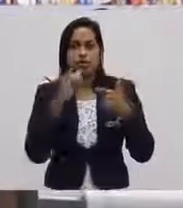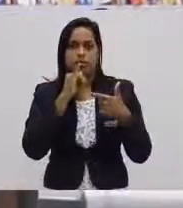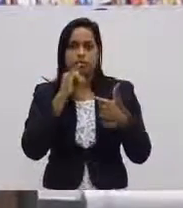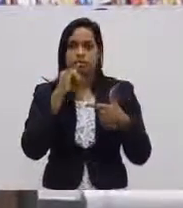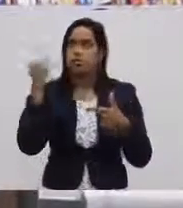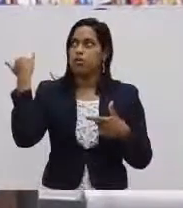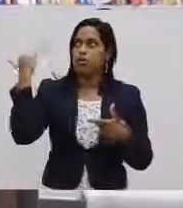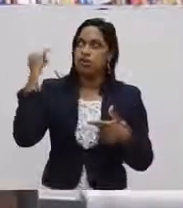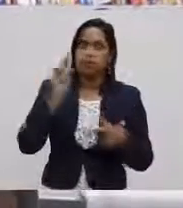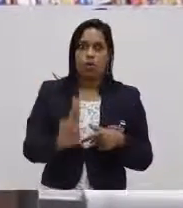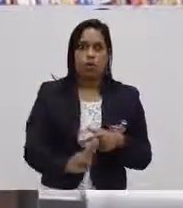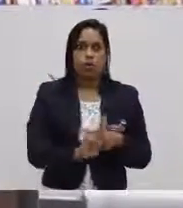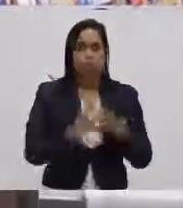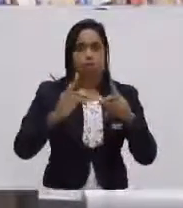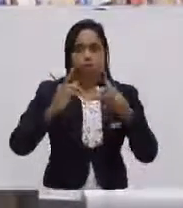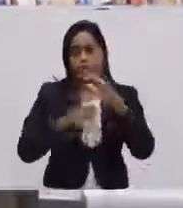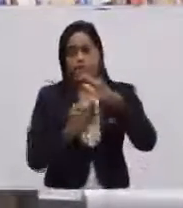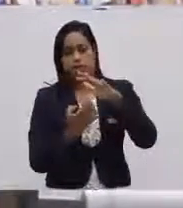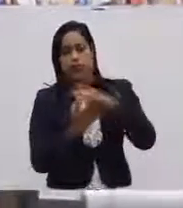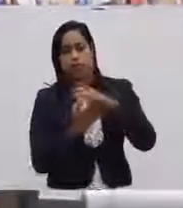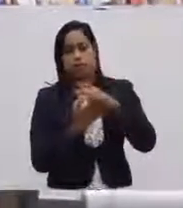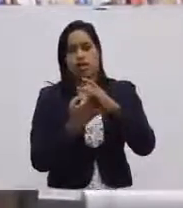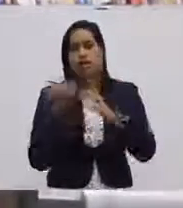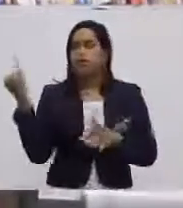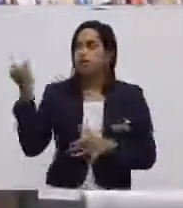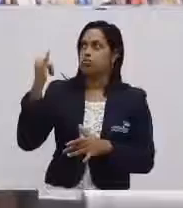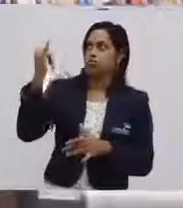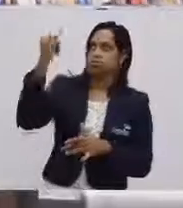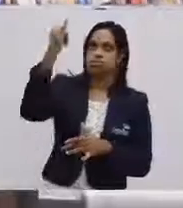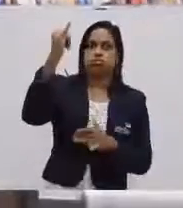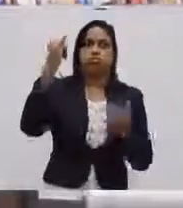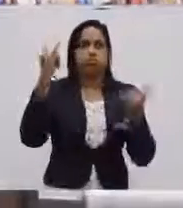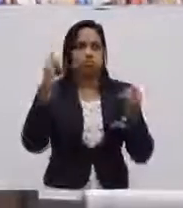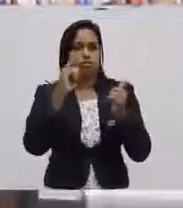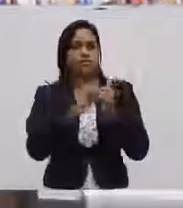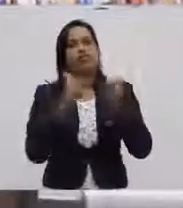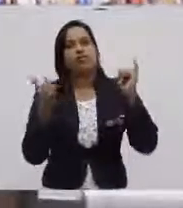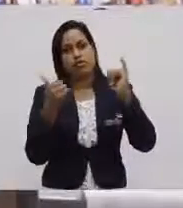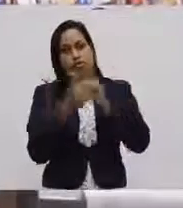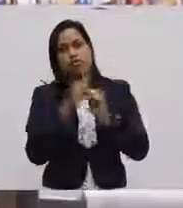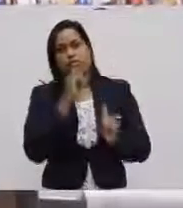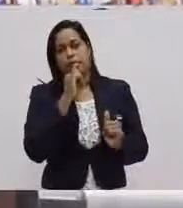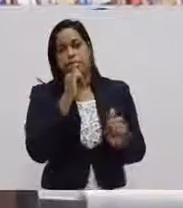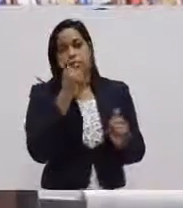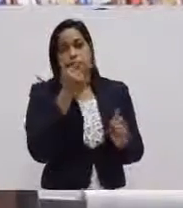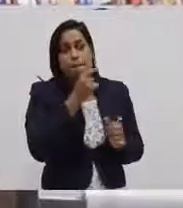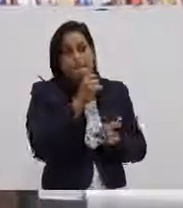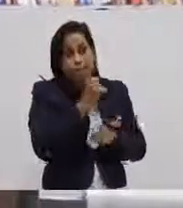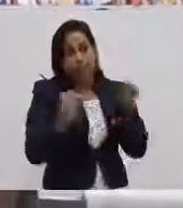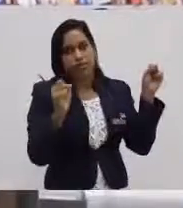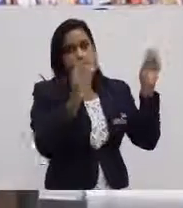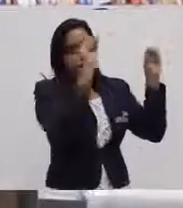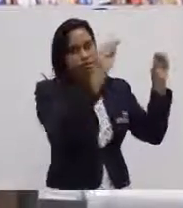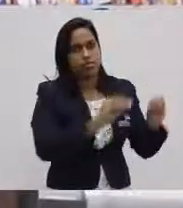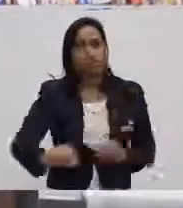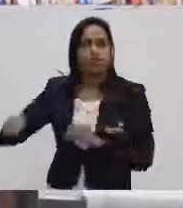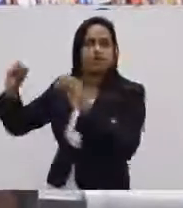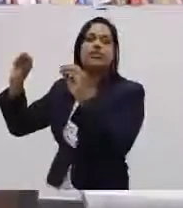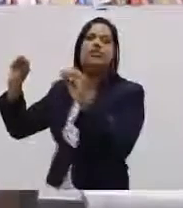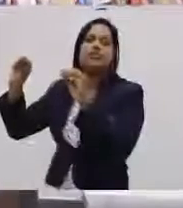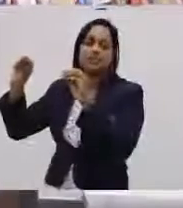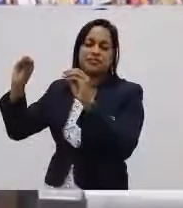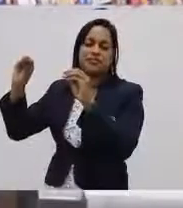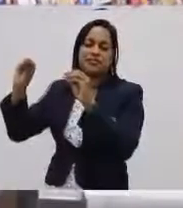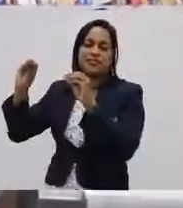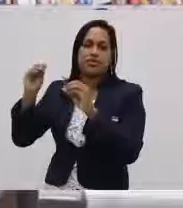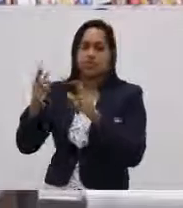hidrelétrica. É quase impossível você tirar uma usina hidrelétrica de um lugar para o outro. E o segundo tipo é